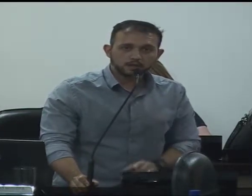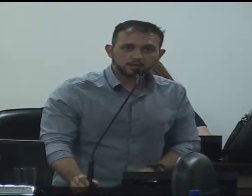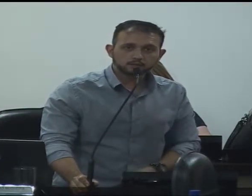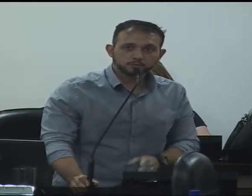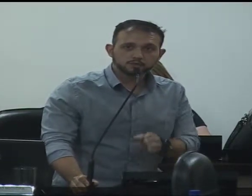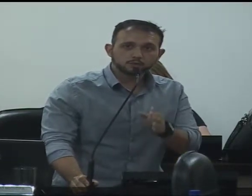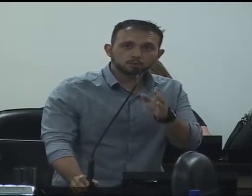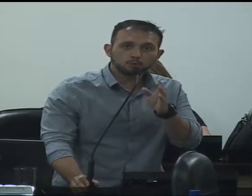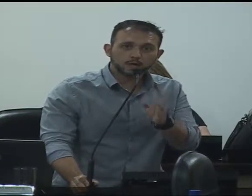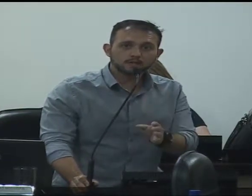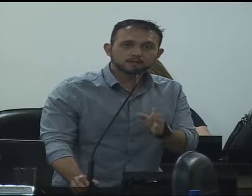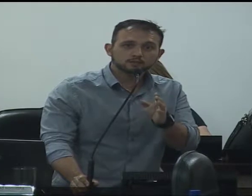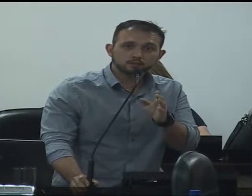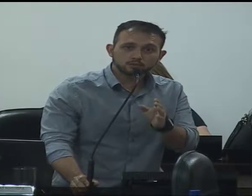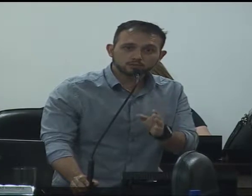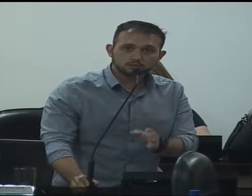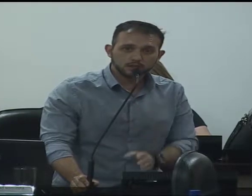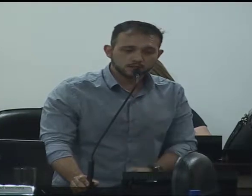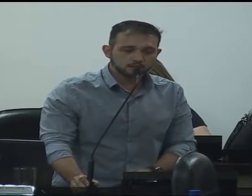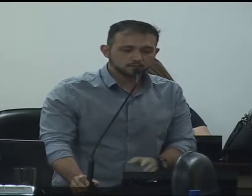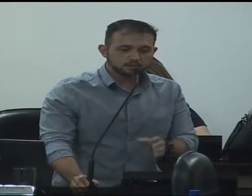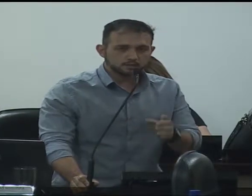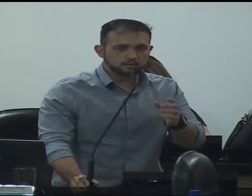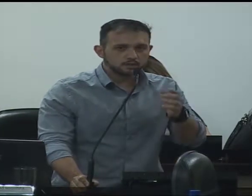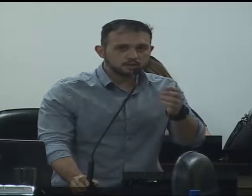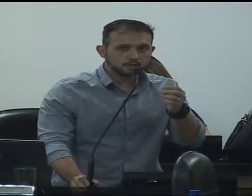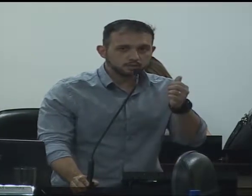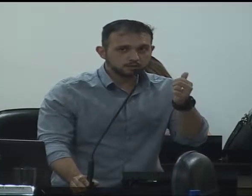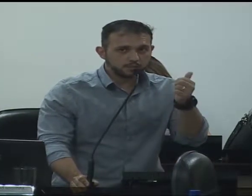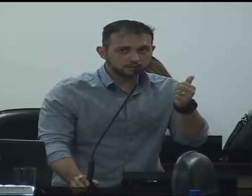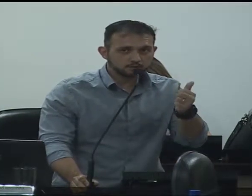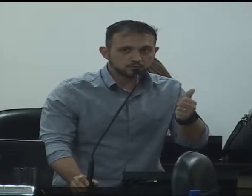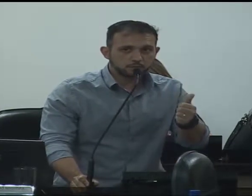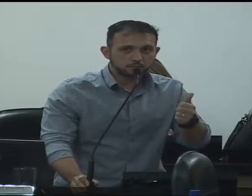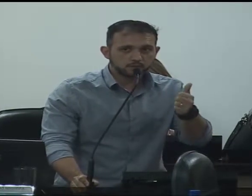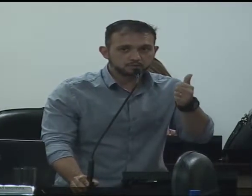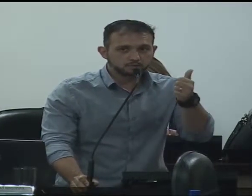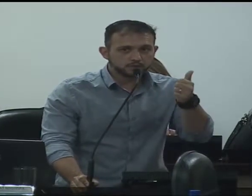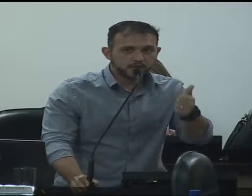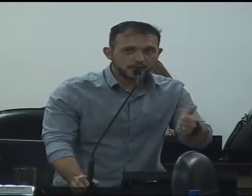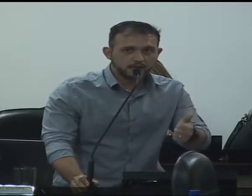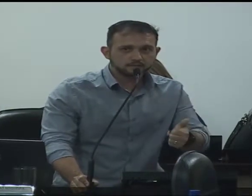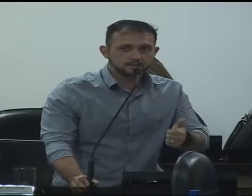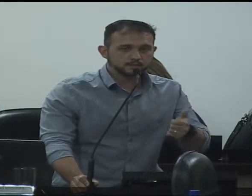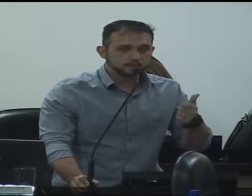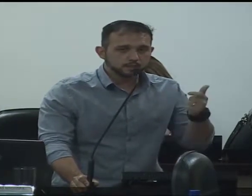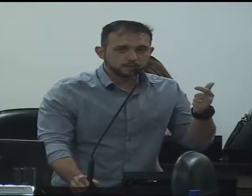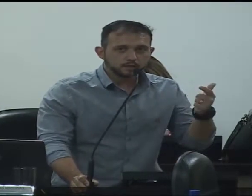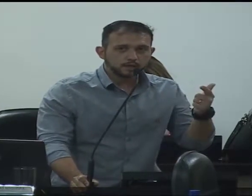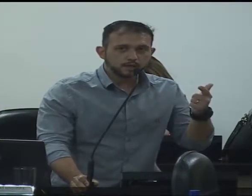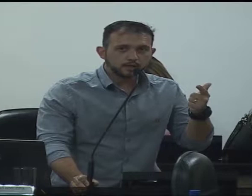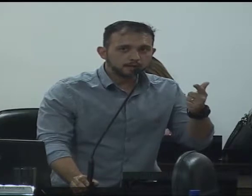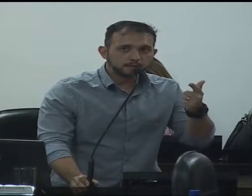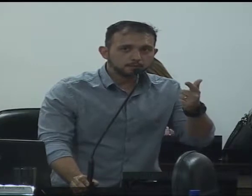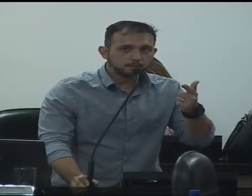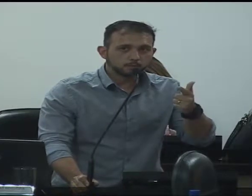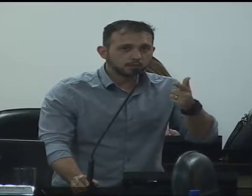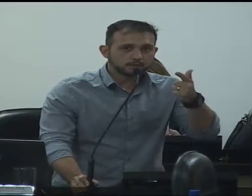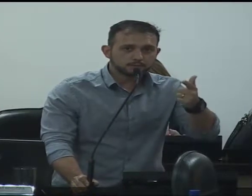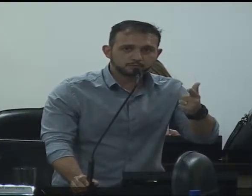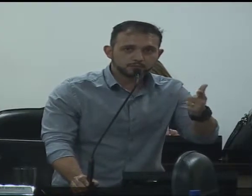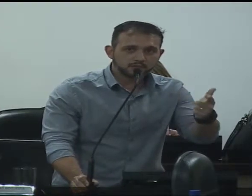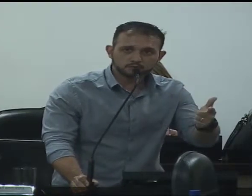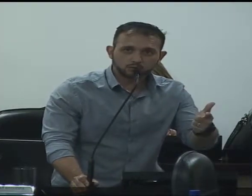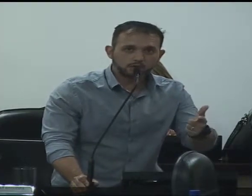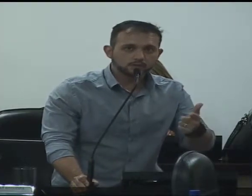a Eletro precisa cobrar das concessionárias, né? Que passam os cabeamentos, NET,